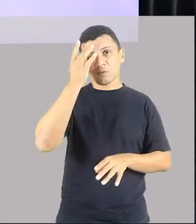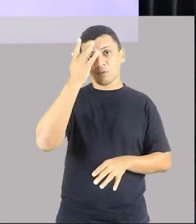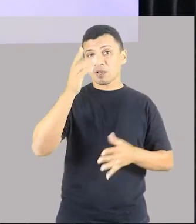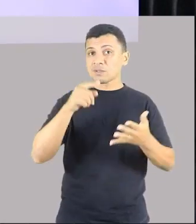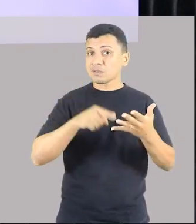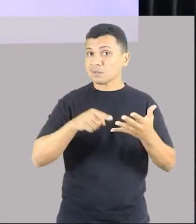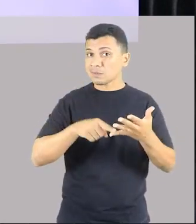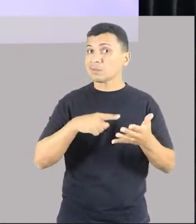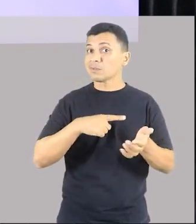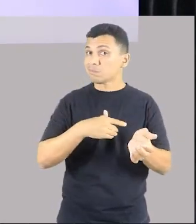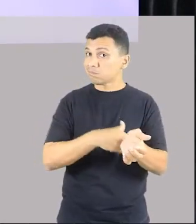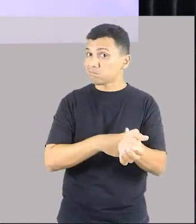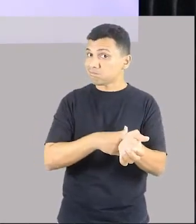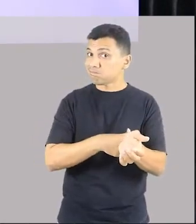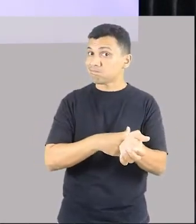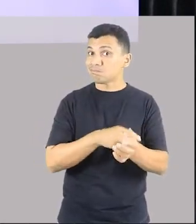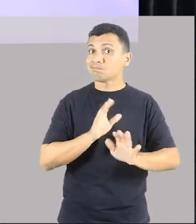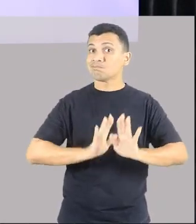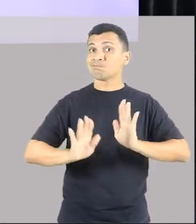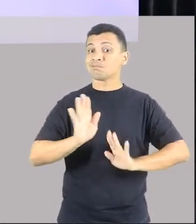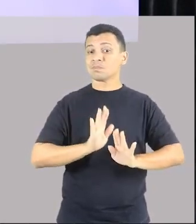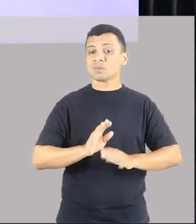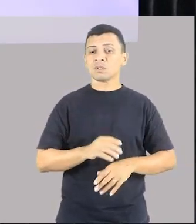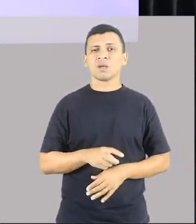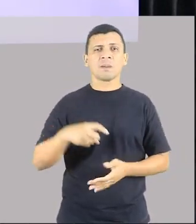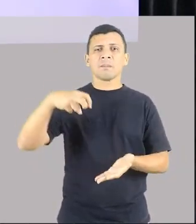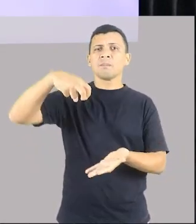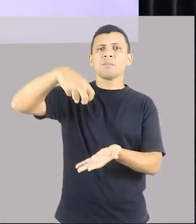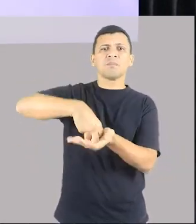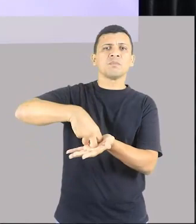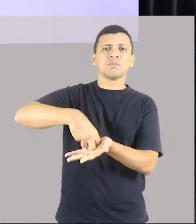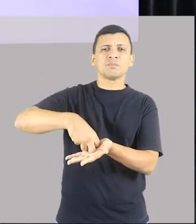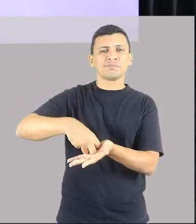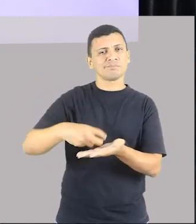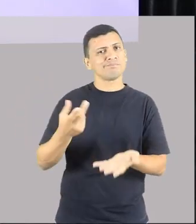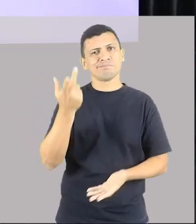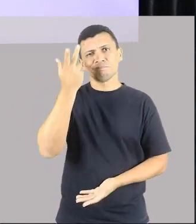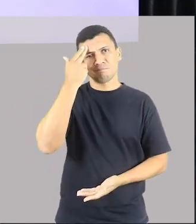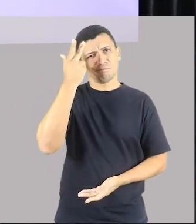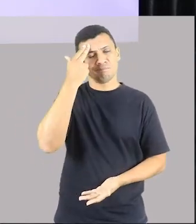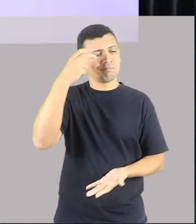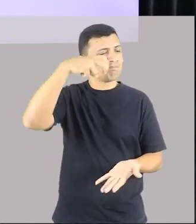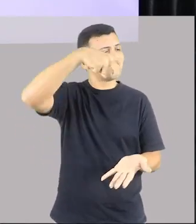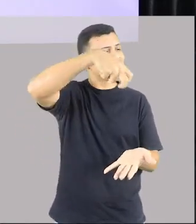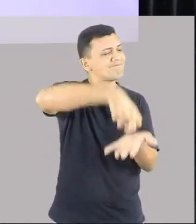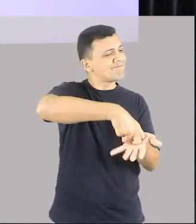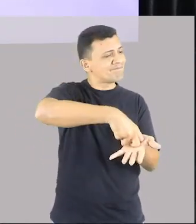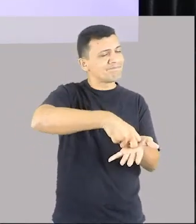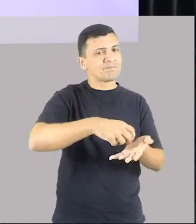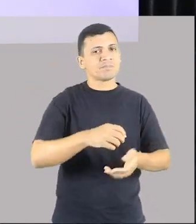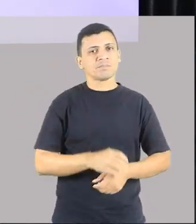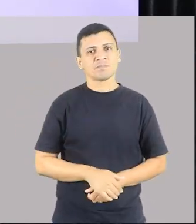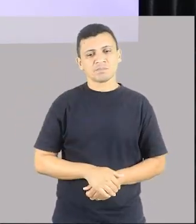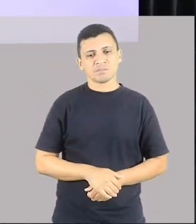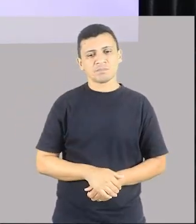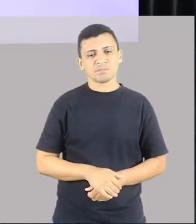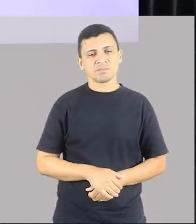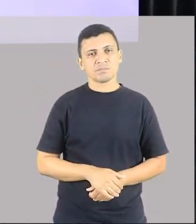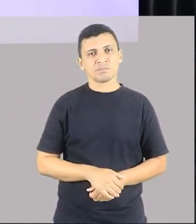banana. Os atos punitivos, notadamente, falam de punição. Punitivo, punição.